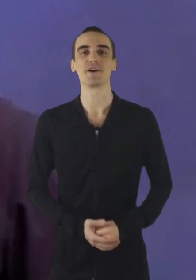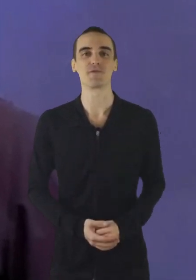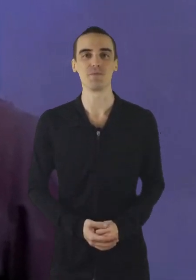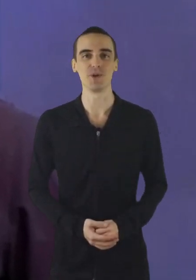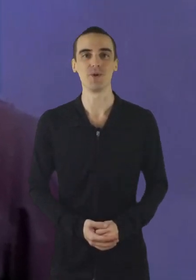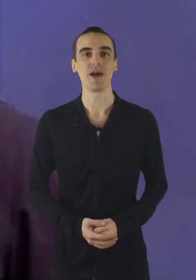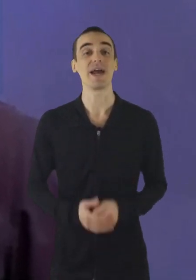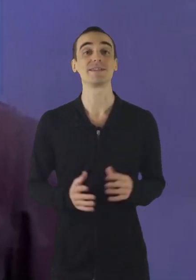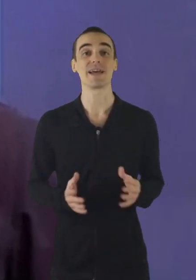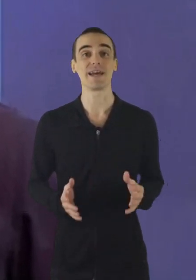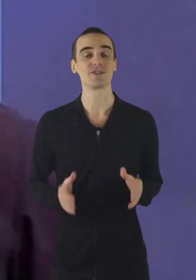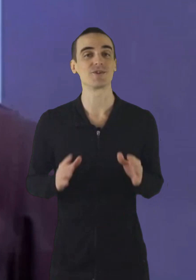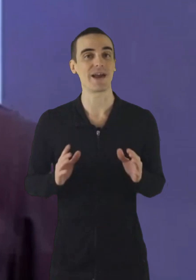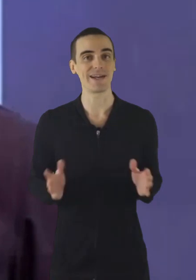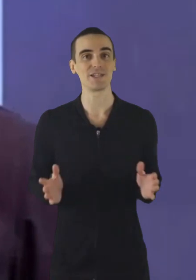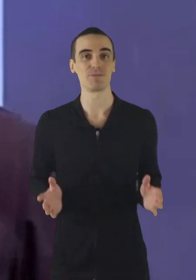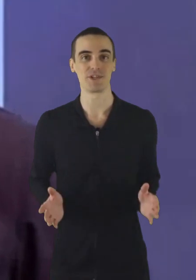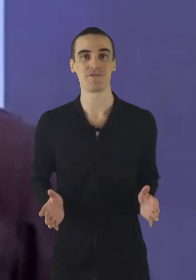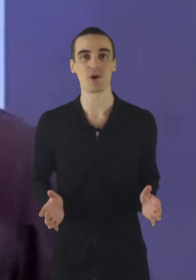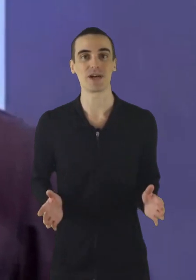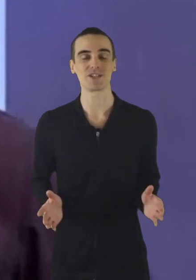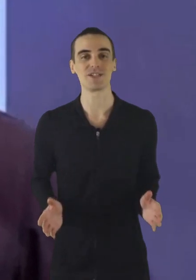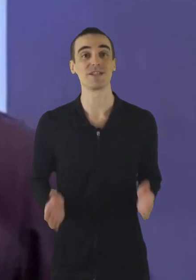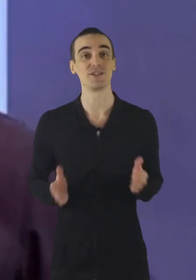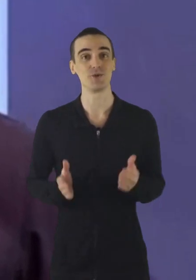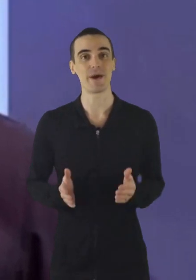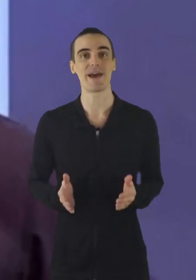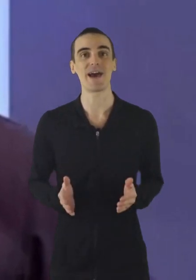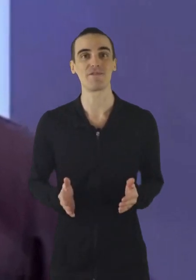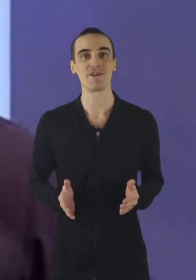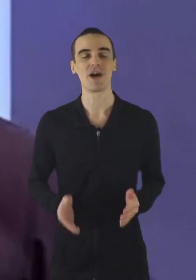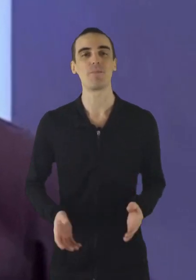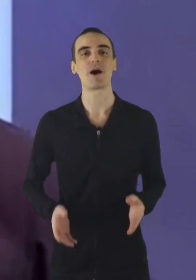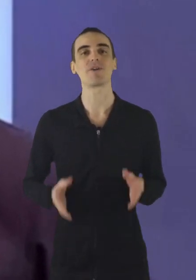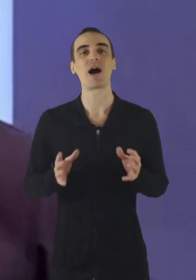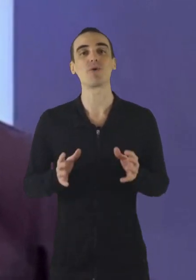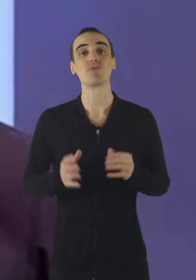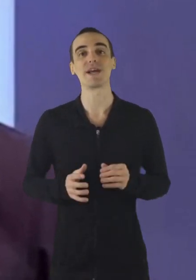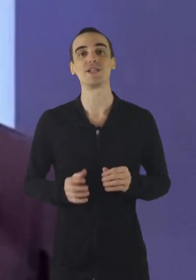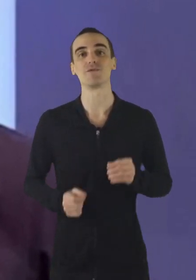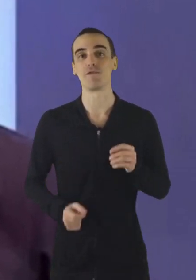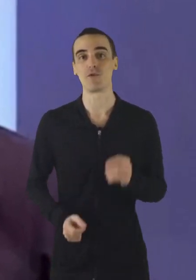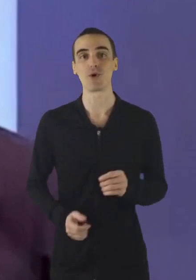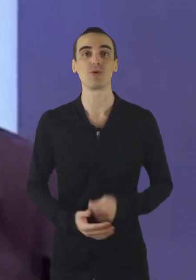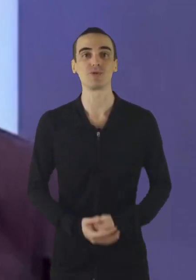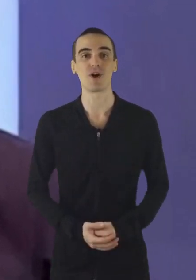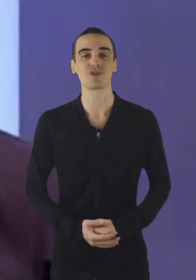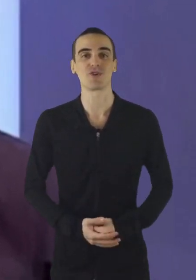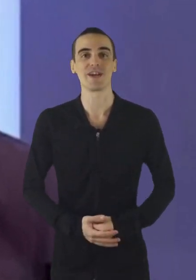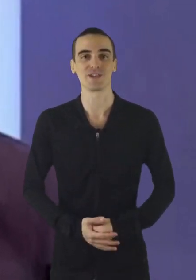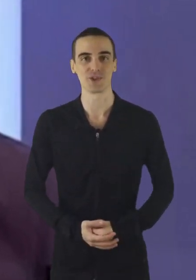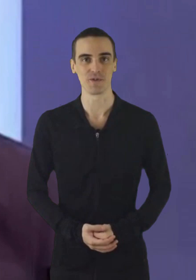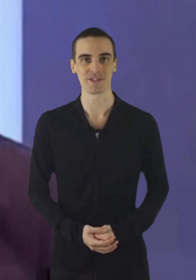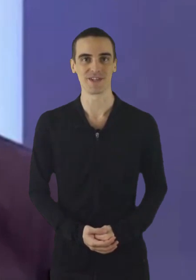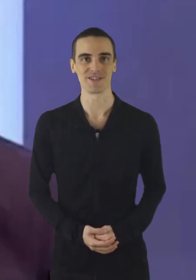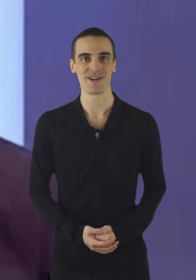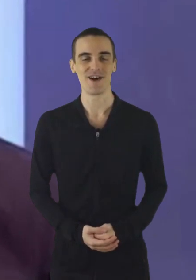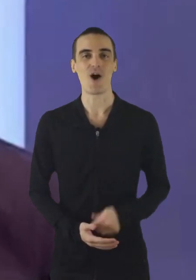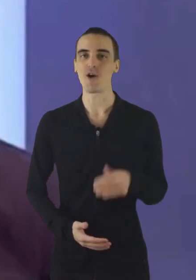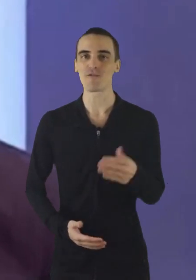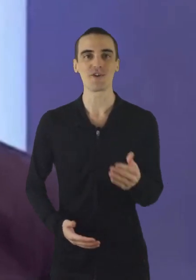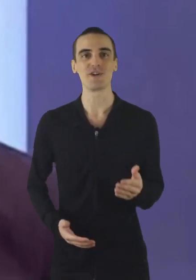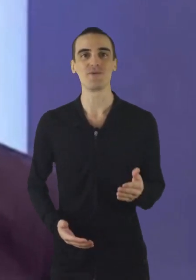Botafogo por enquanto é prejuízo olhando para ele hoje você vê que o Palmeiras tirou uma enormeidade de dinheiro do Botafogo